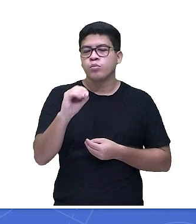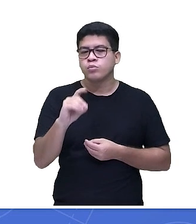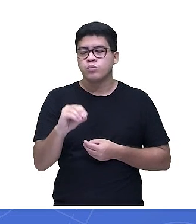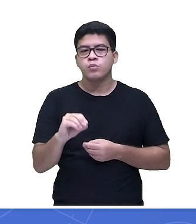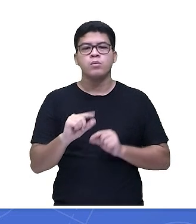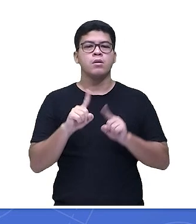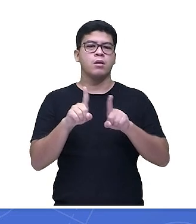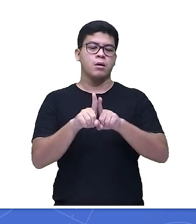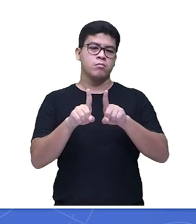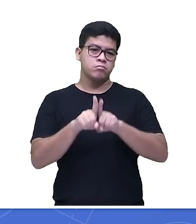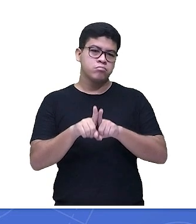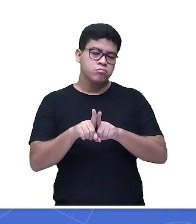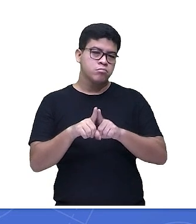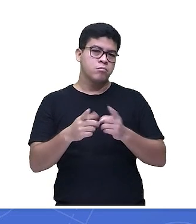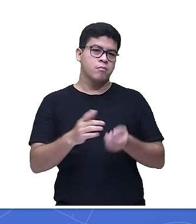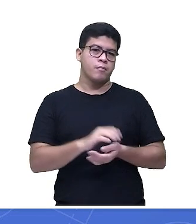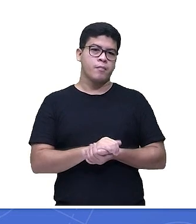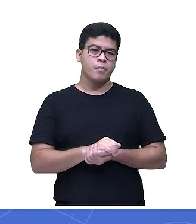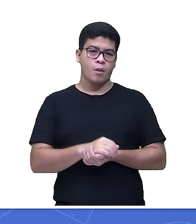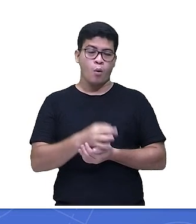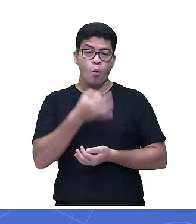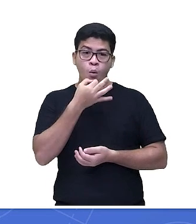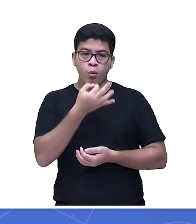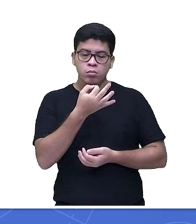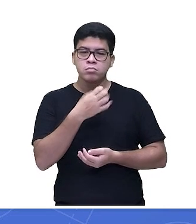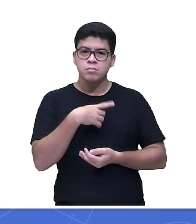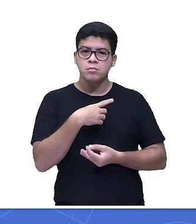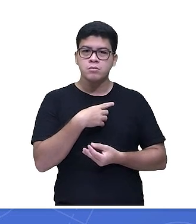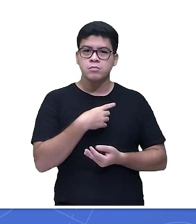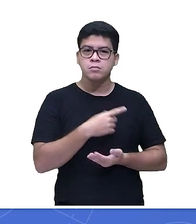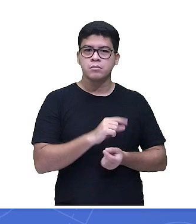o comentário, né?